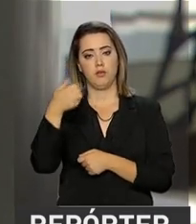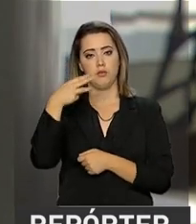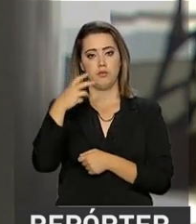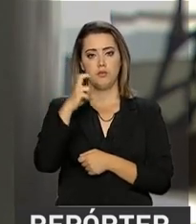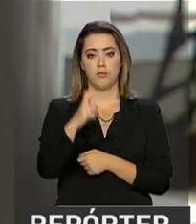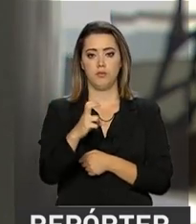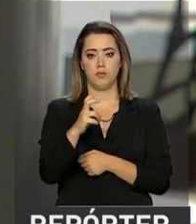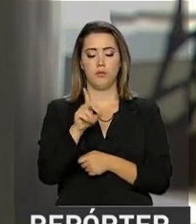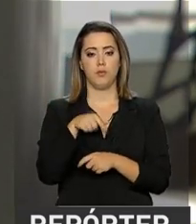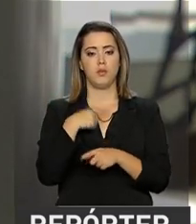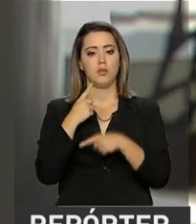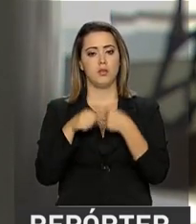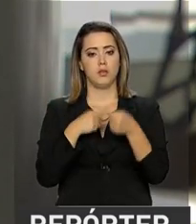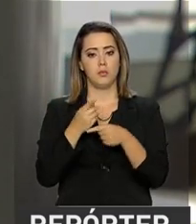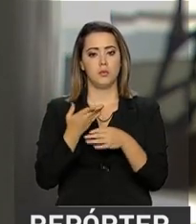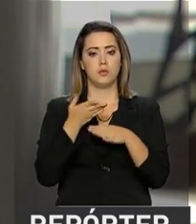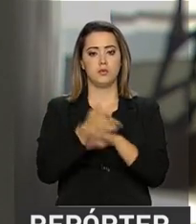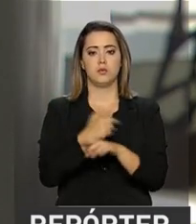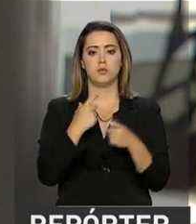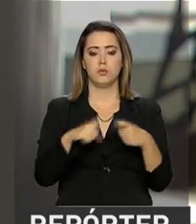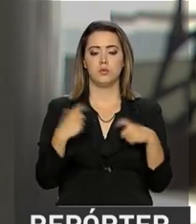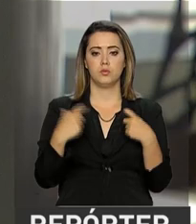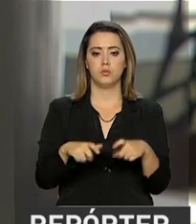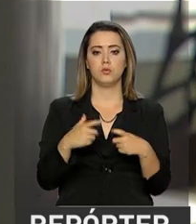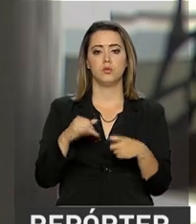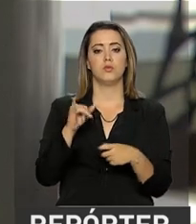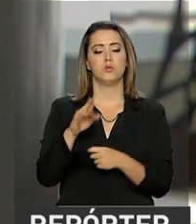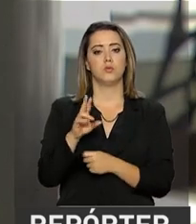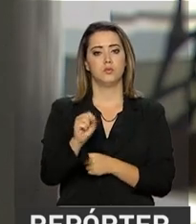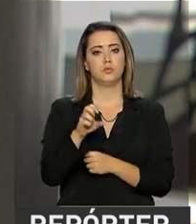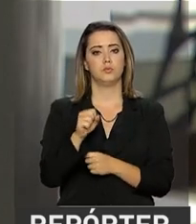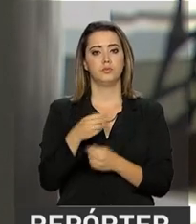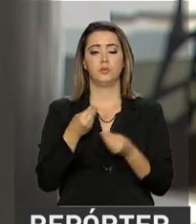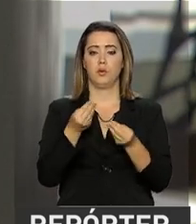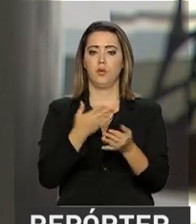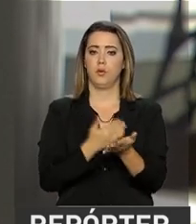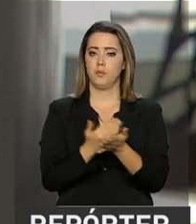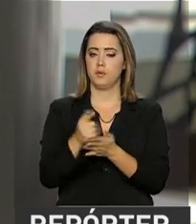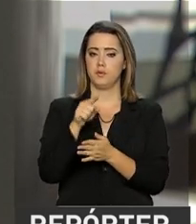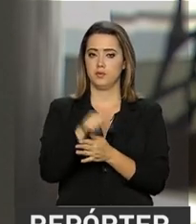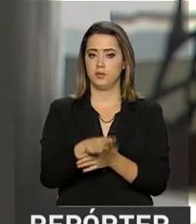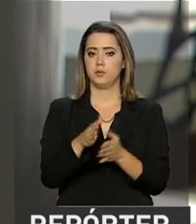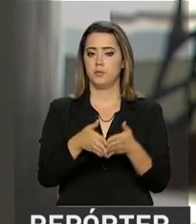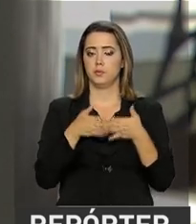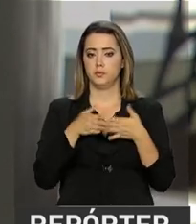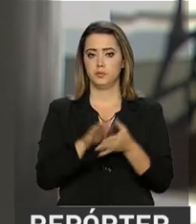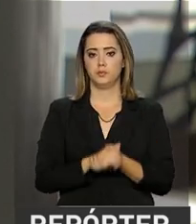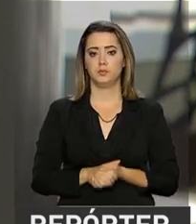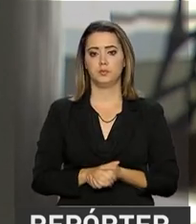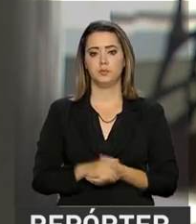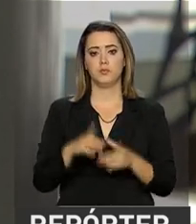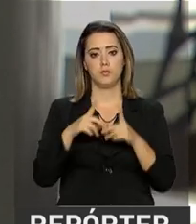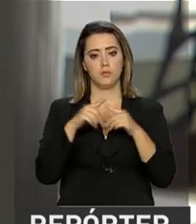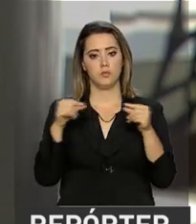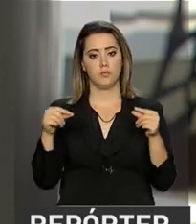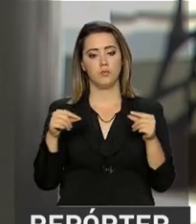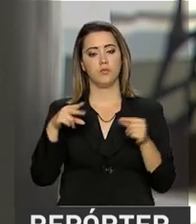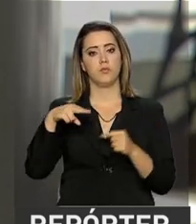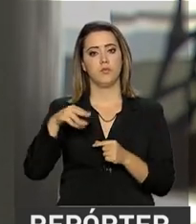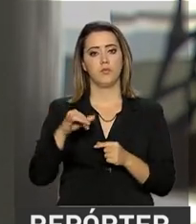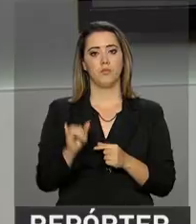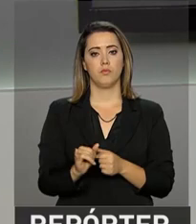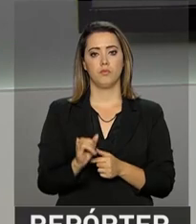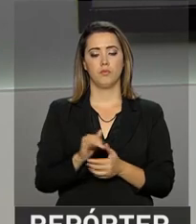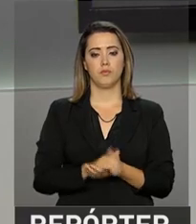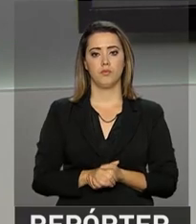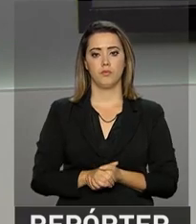135 e em seguida ir até uma agência da Previdência Social para dar entrada no requerimento de Brasília Nei